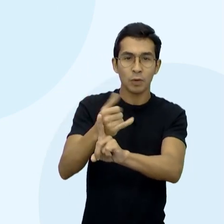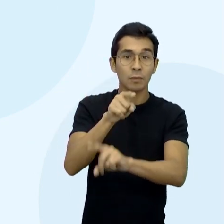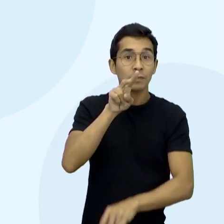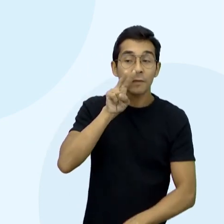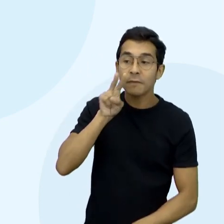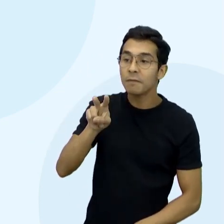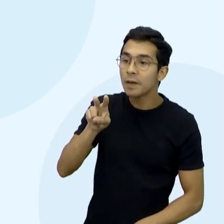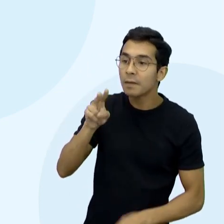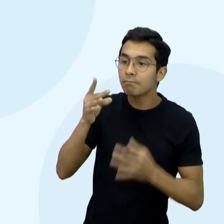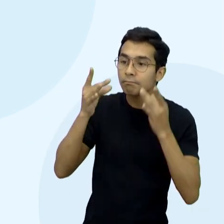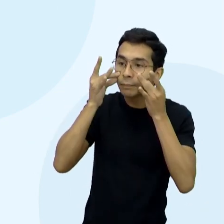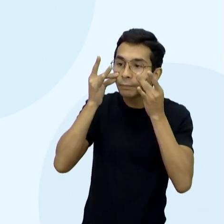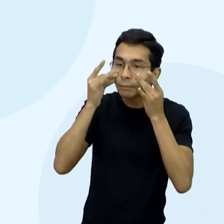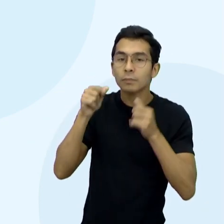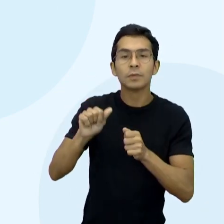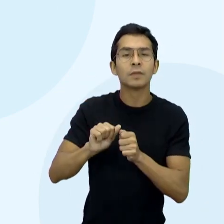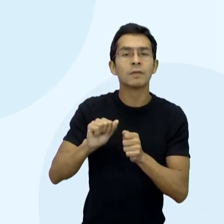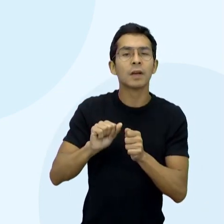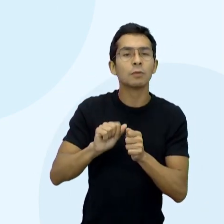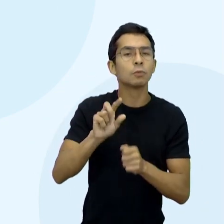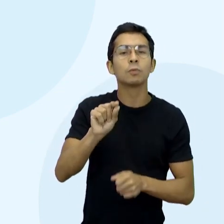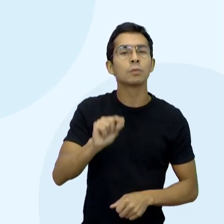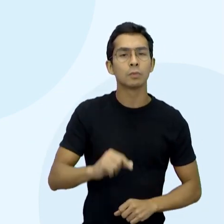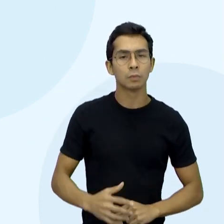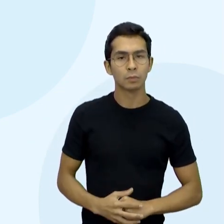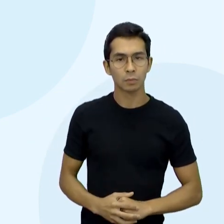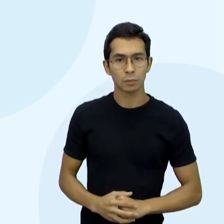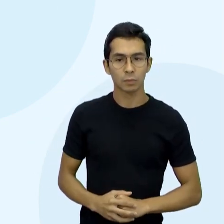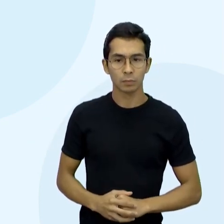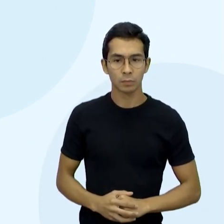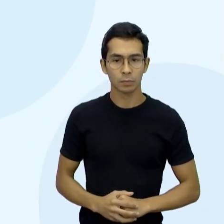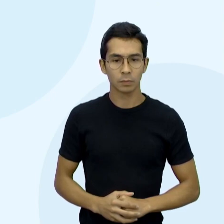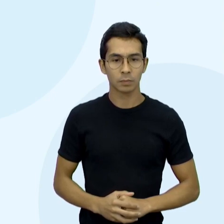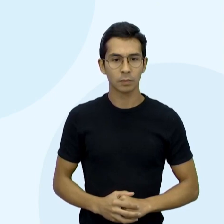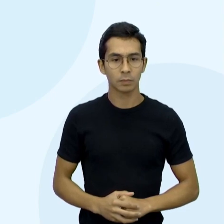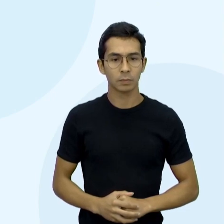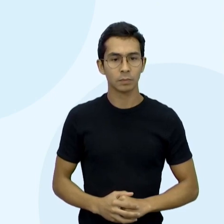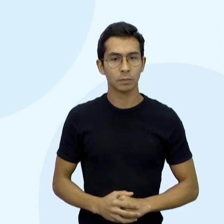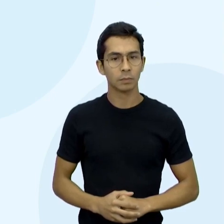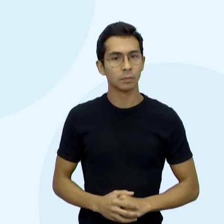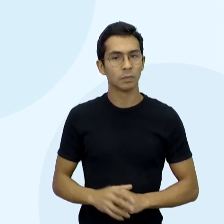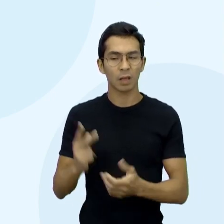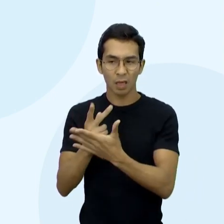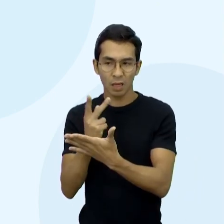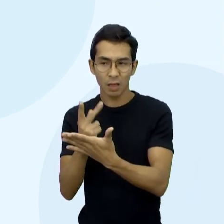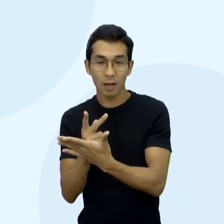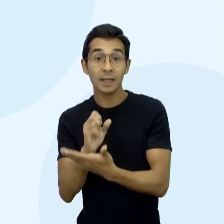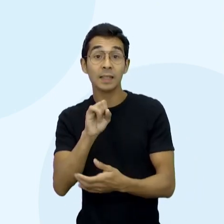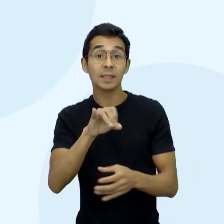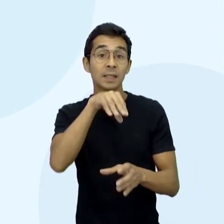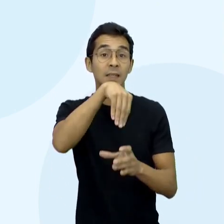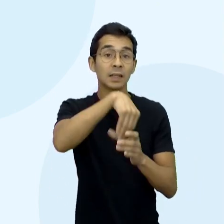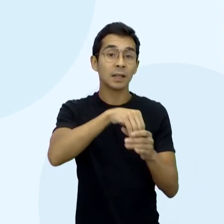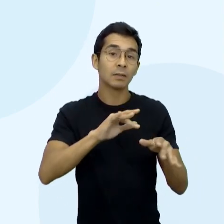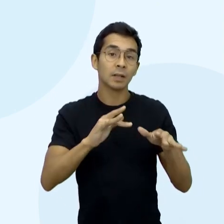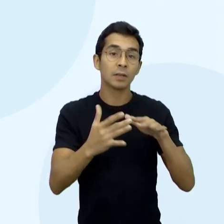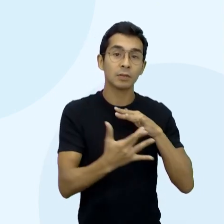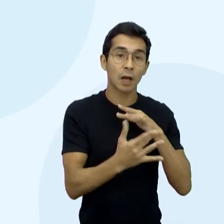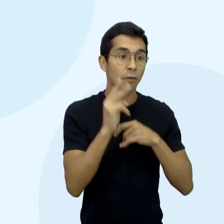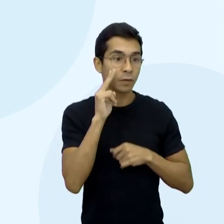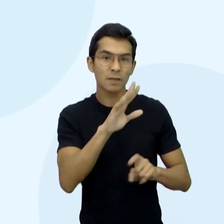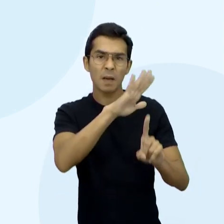alguém sofrendo bullying na escola ou na rua, o que faria? E se presenciasse o mesmo nas redes sociais? Bom, se a